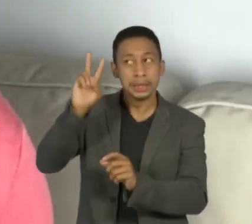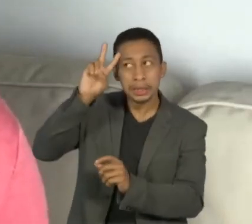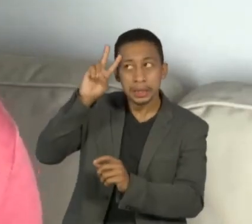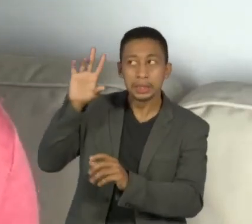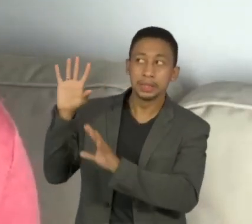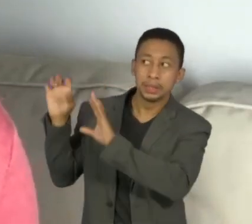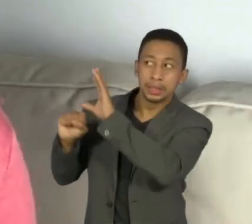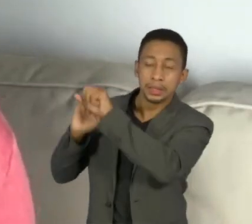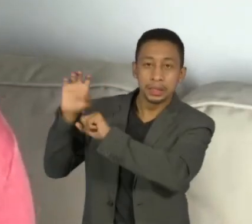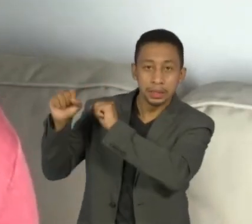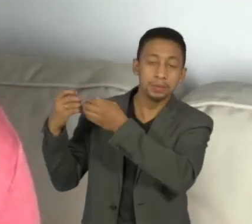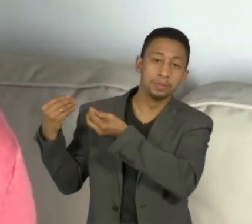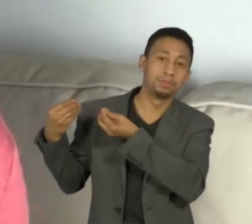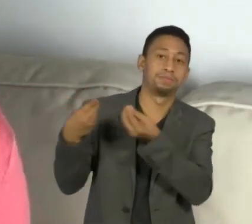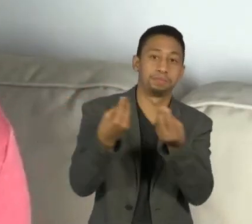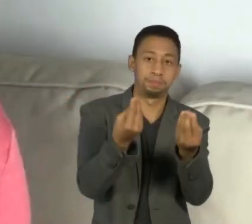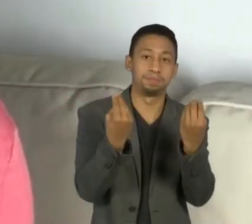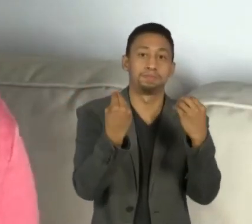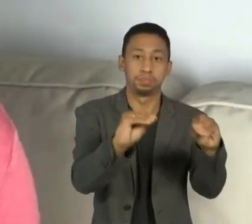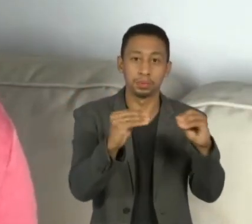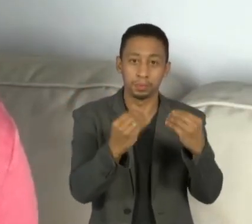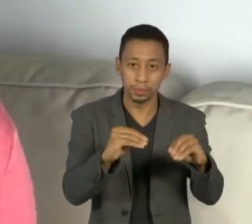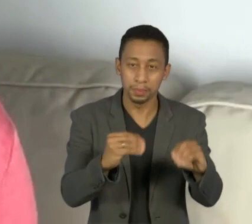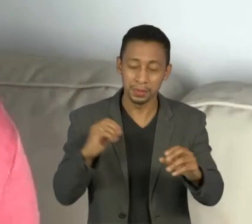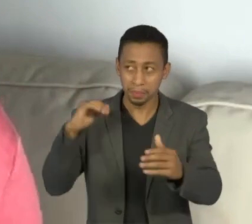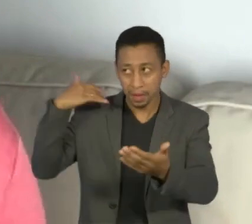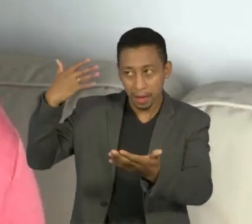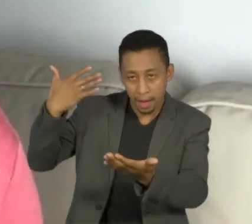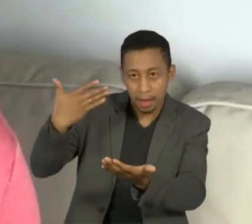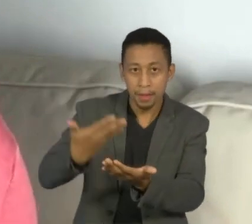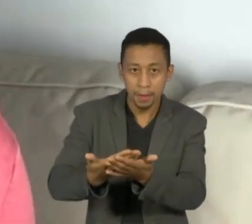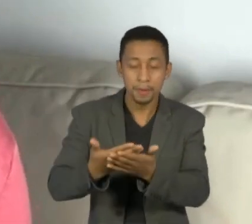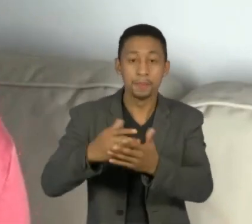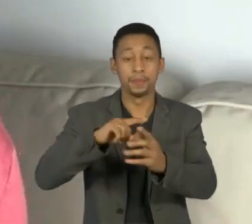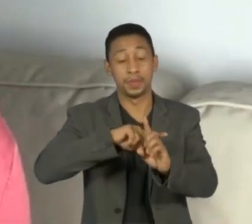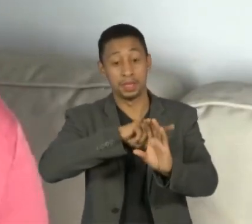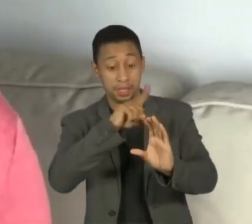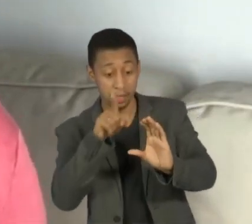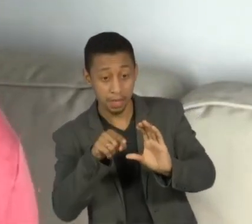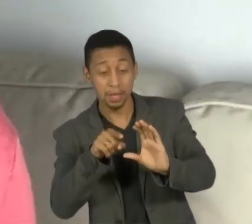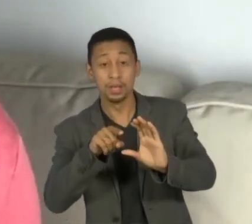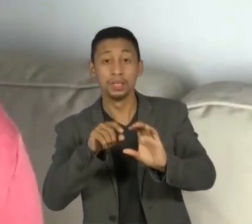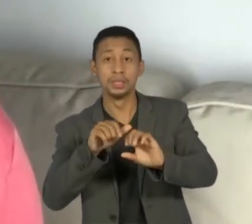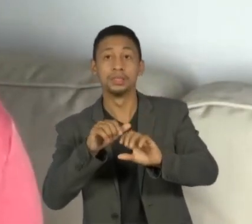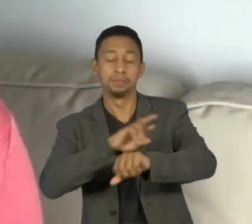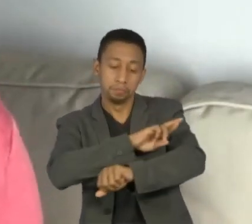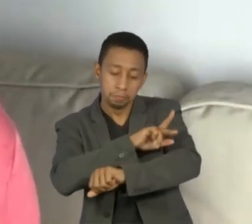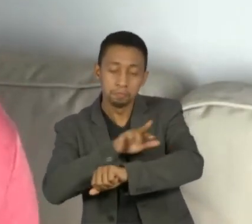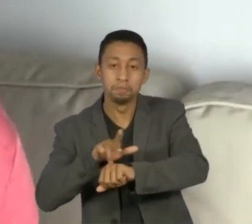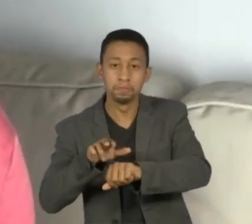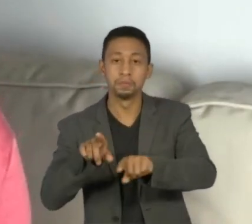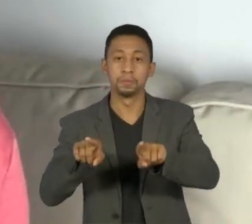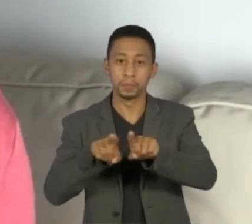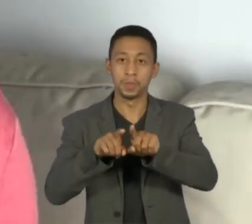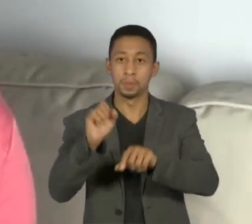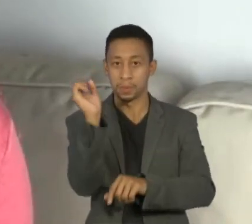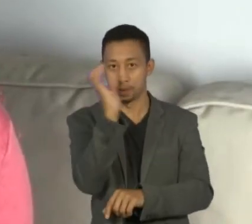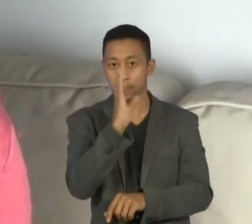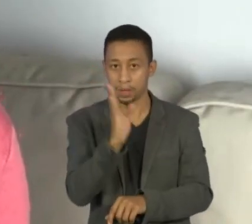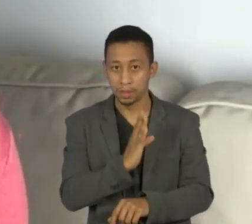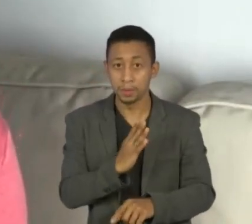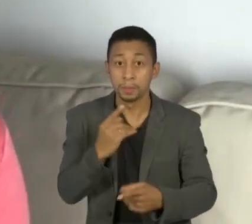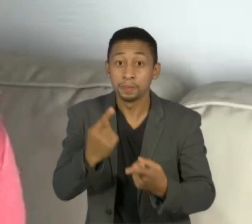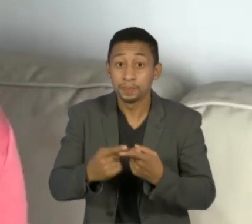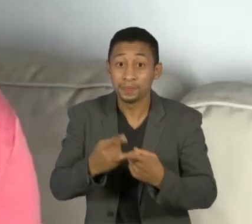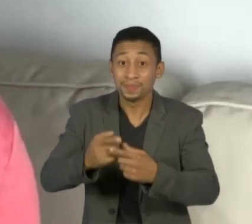e, principalmente, pela nova consciência sobre questões raciais num país que se mostra tão racista e que até